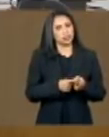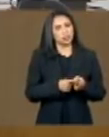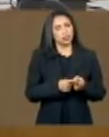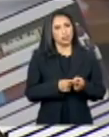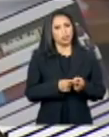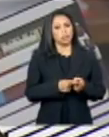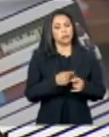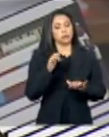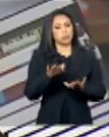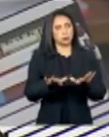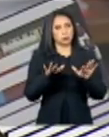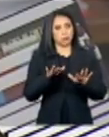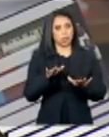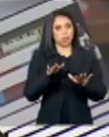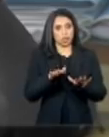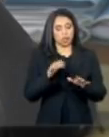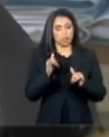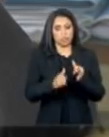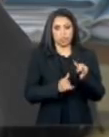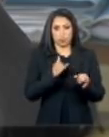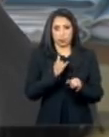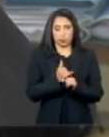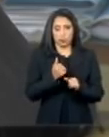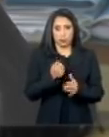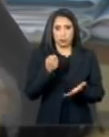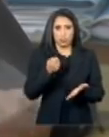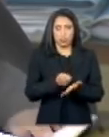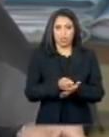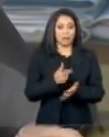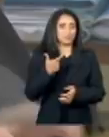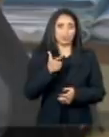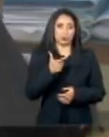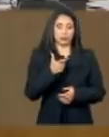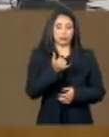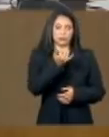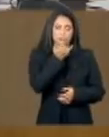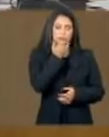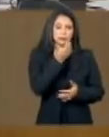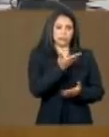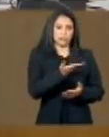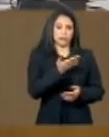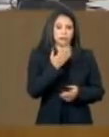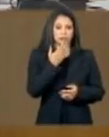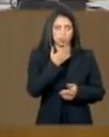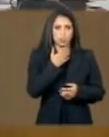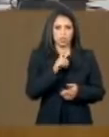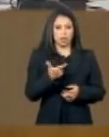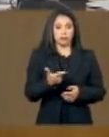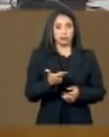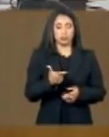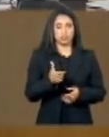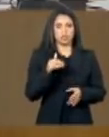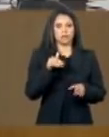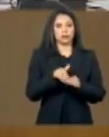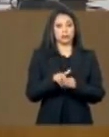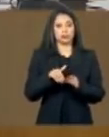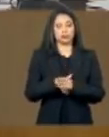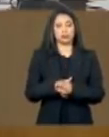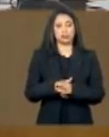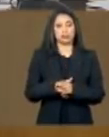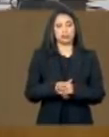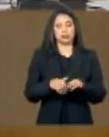confirmação das não houve a confirmação da não houve um número de votantes necessária